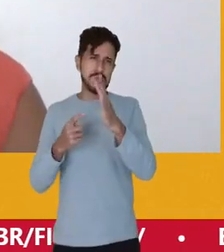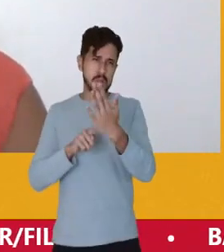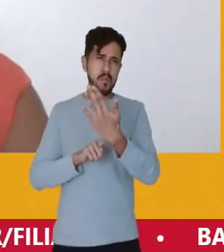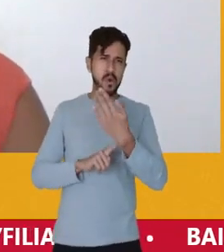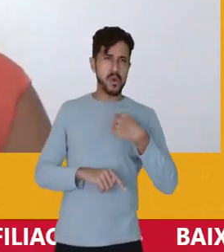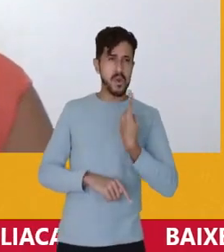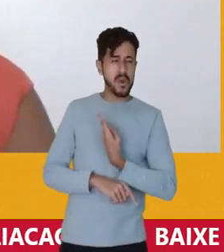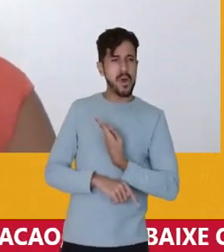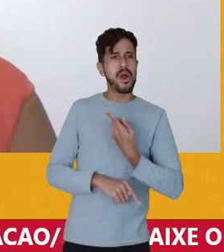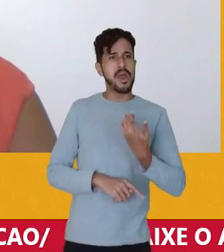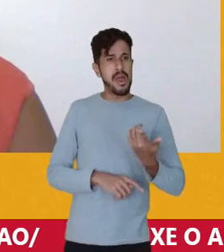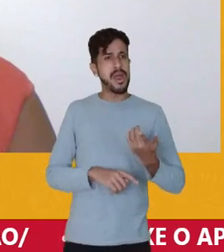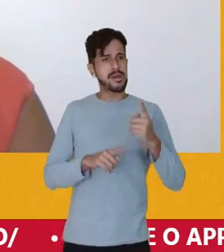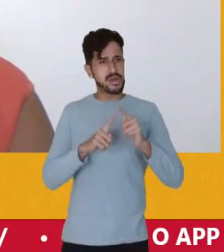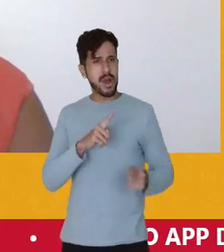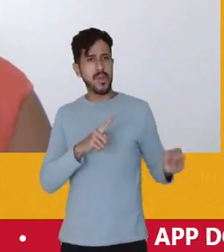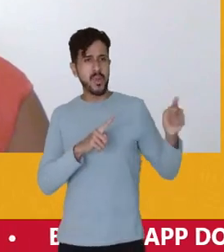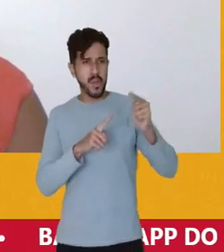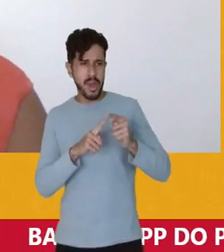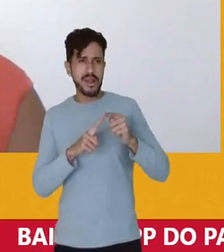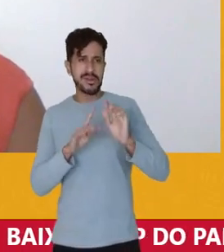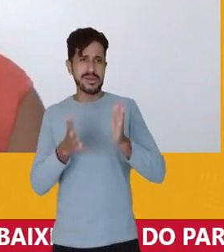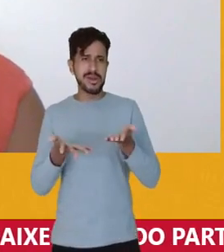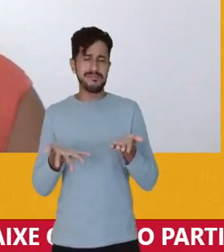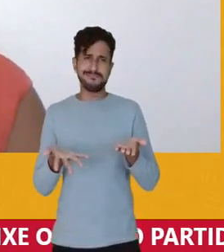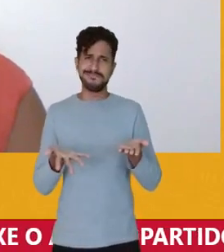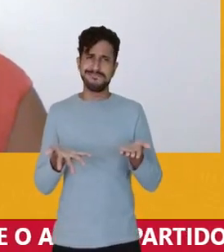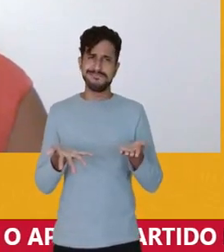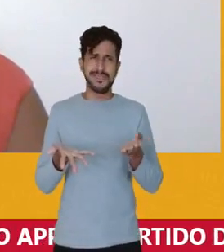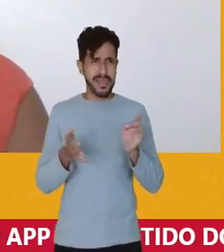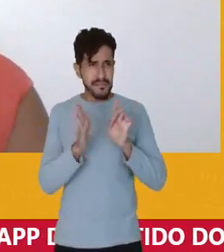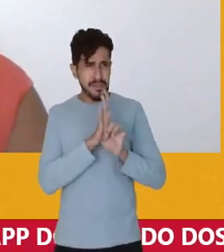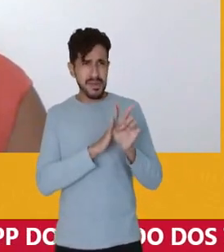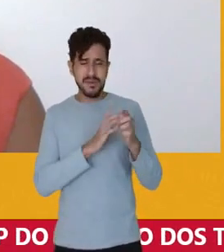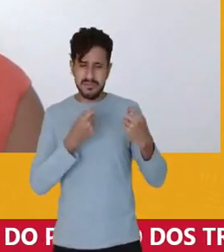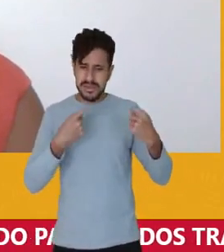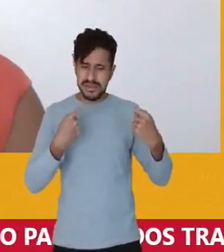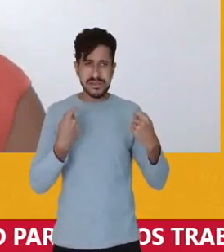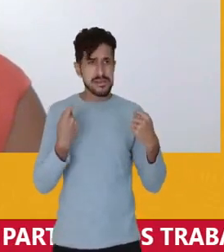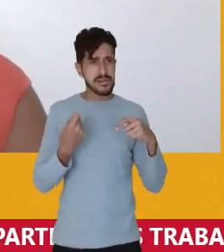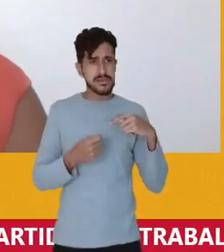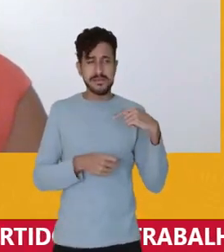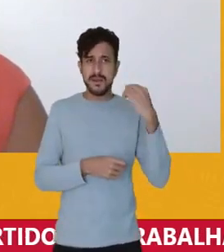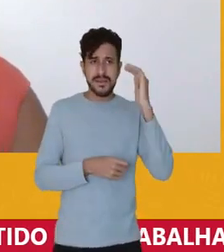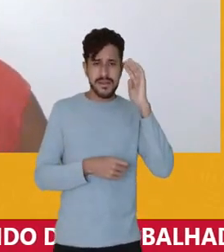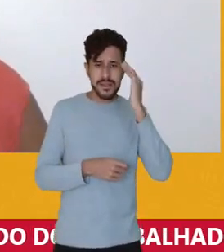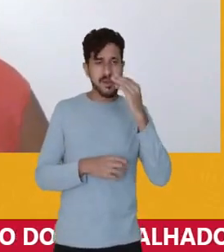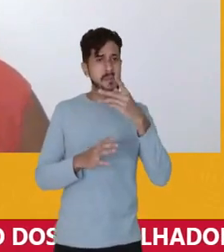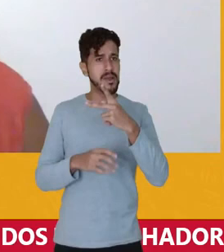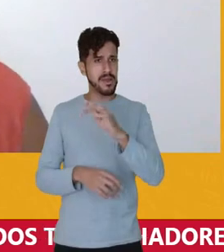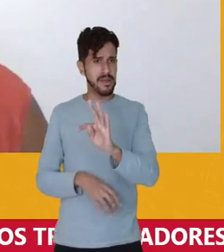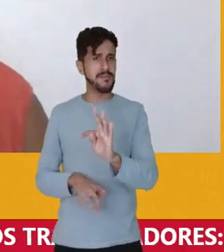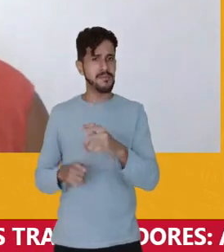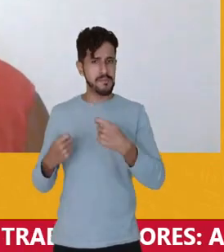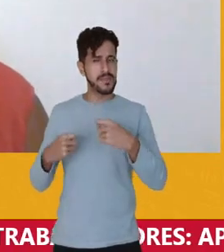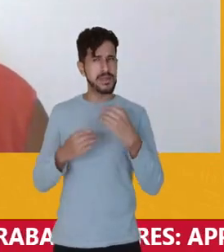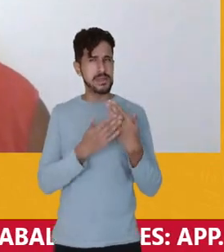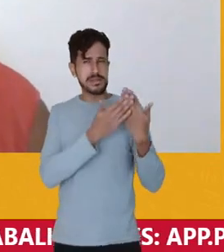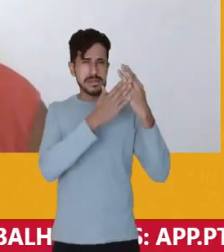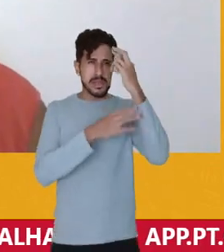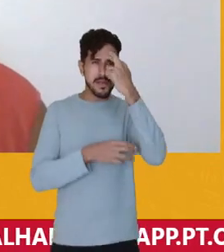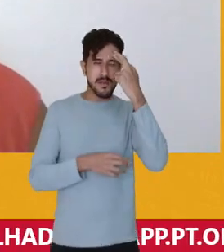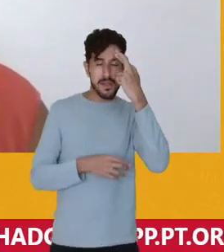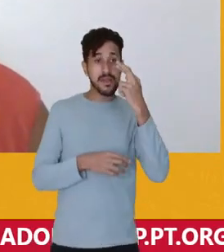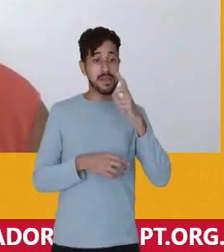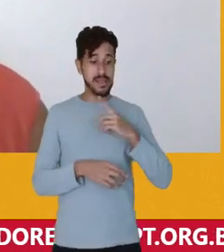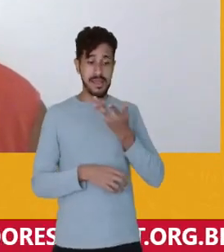apresentou, eles foram atualizados nesse sentido. Essa é a pergunta que precisa ficar para o Partido dos Trabalhadores. Então, nesse sentido, ter